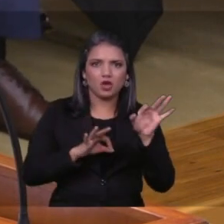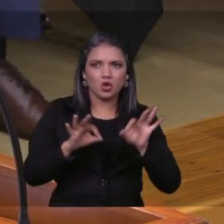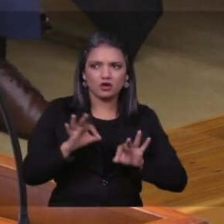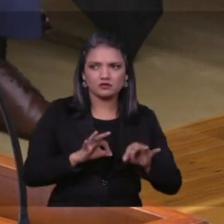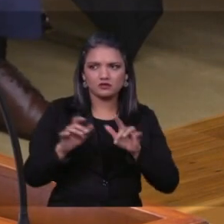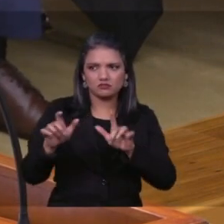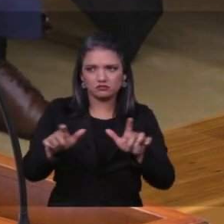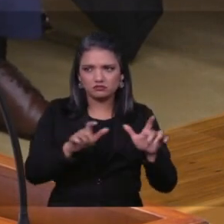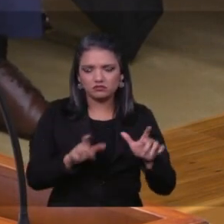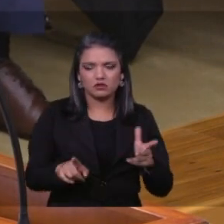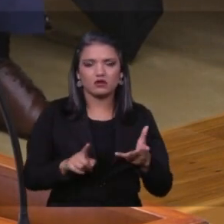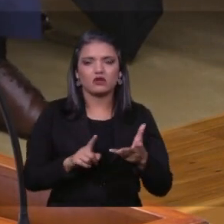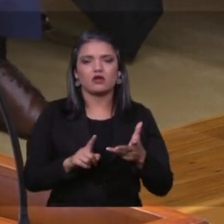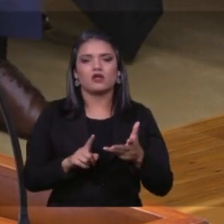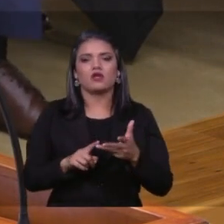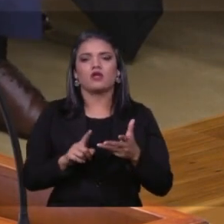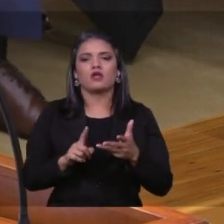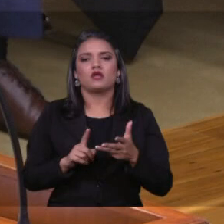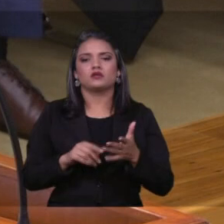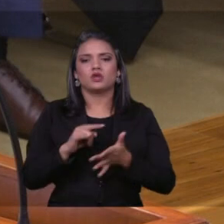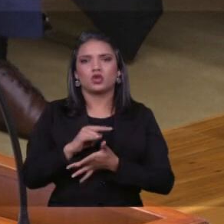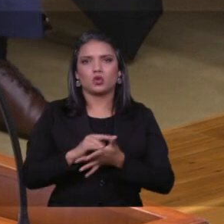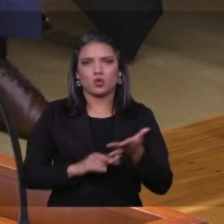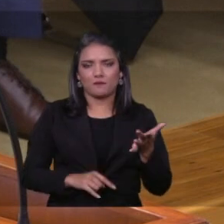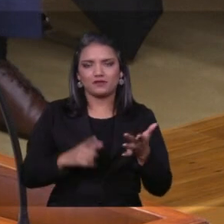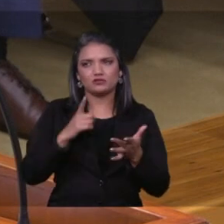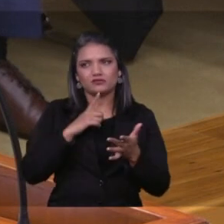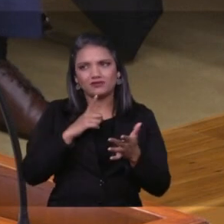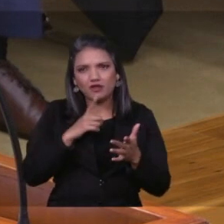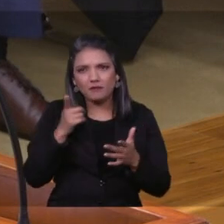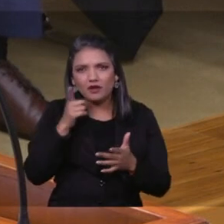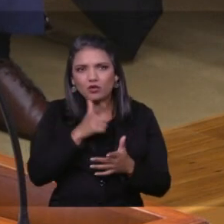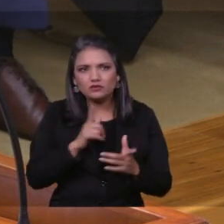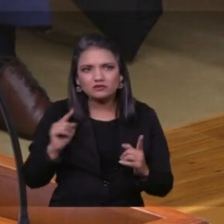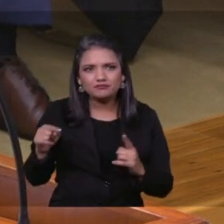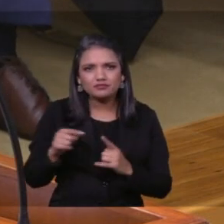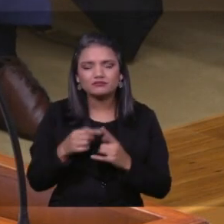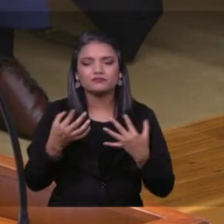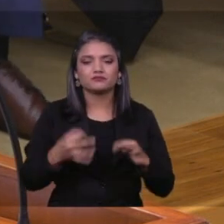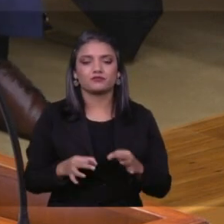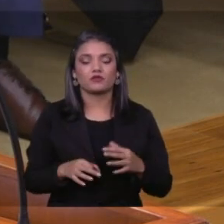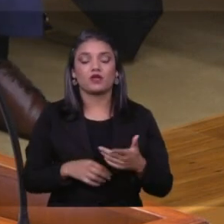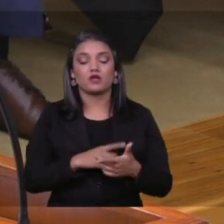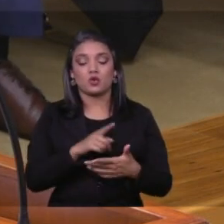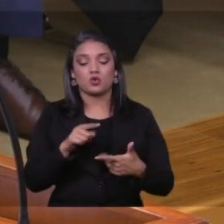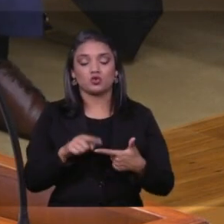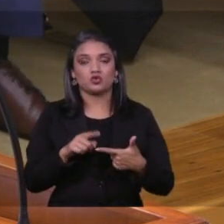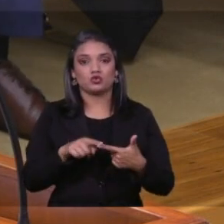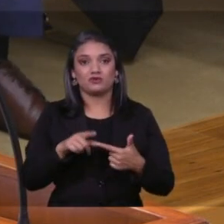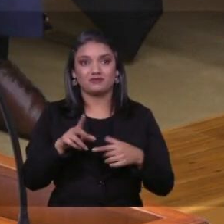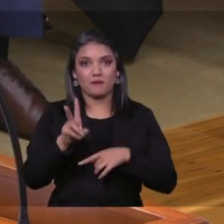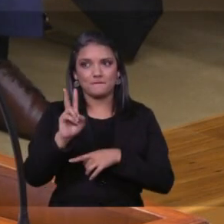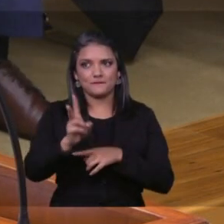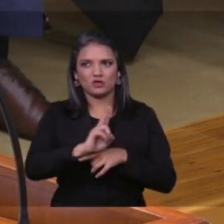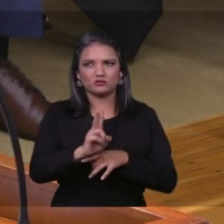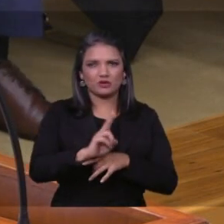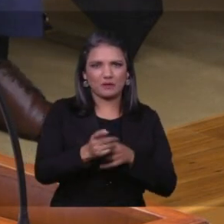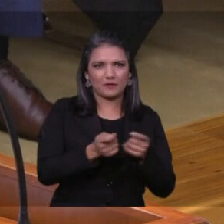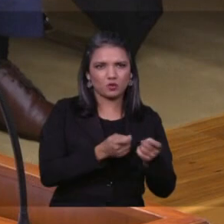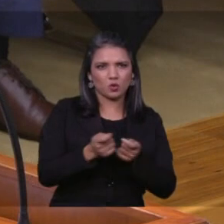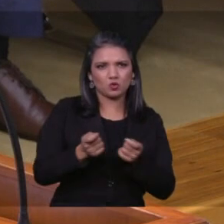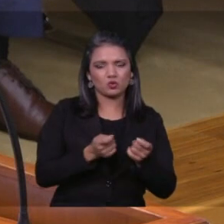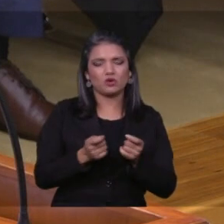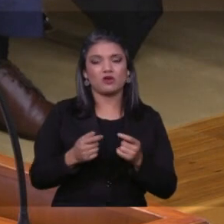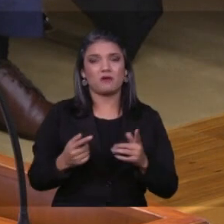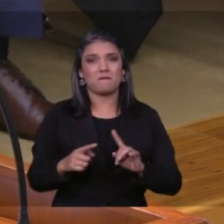e instrumentos normativos e econômicos para o alcance desses fins. No que toca ao eixo 2, monitoramento e controle ambiental, as linhas de